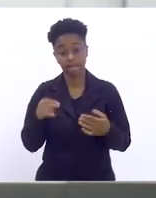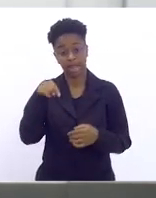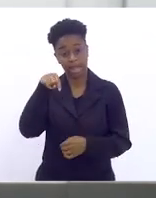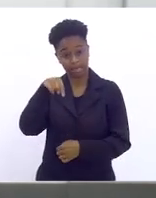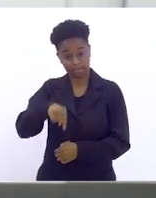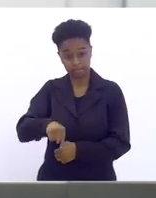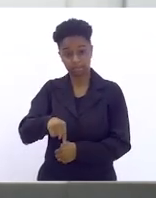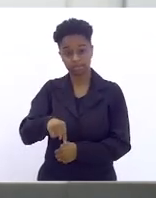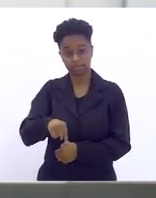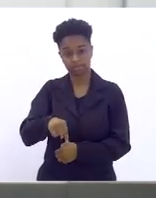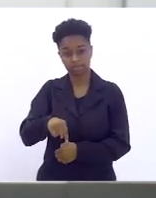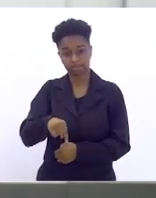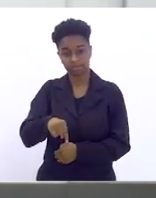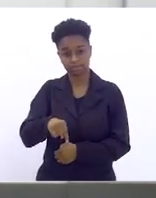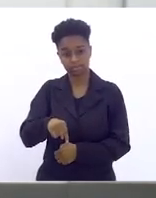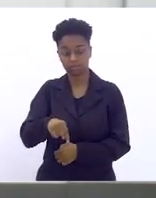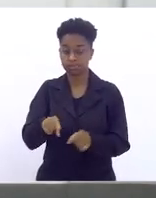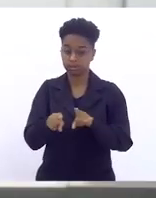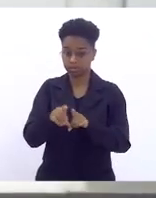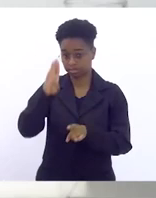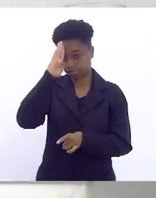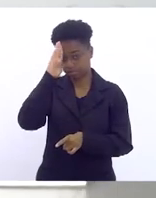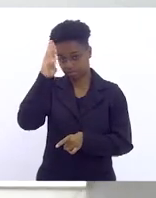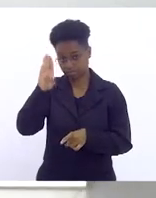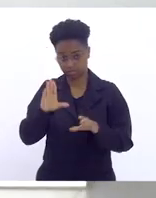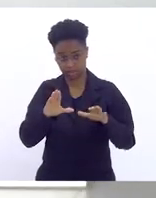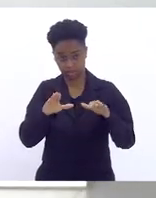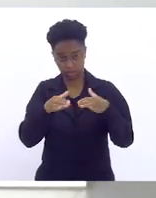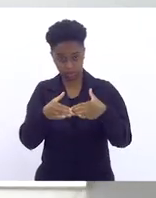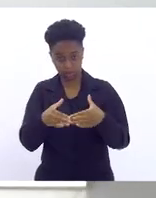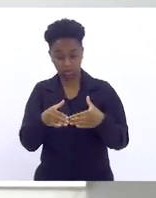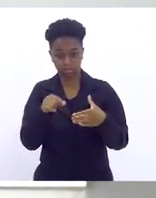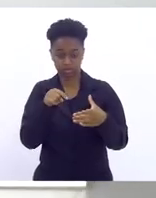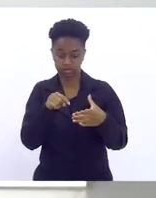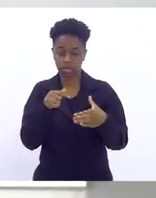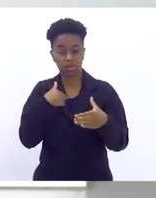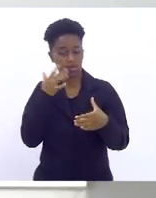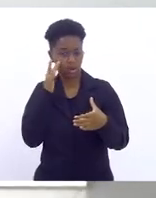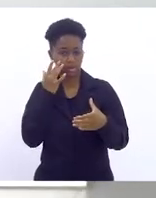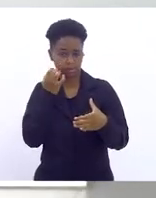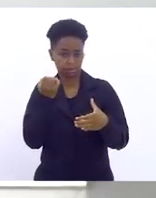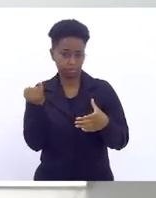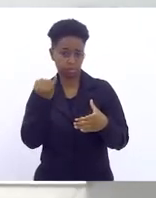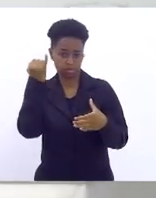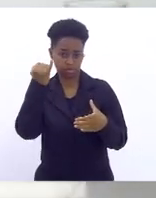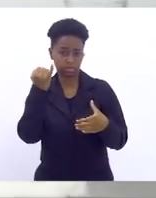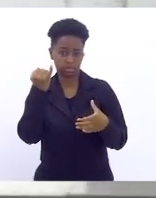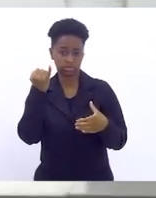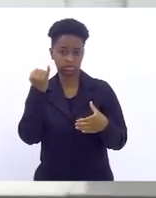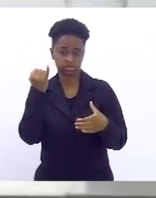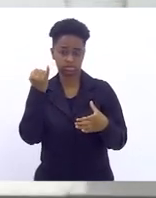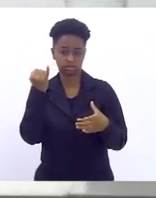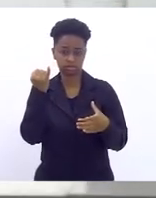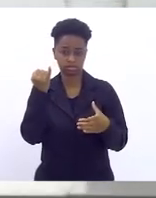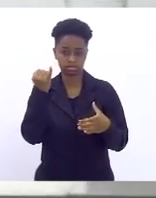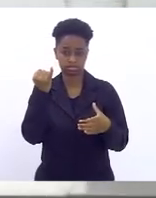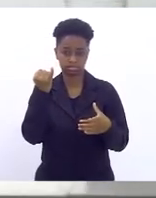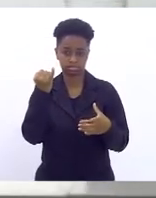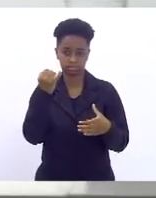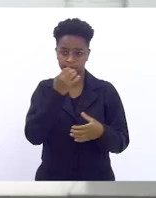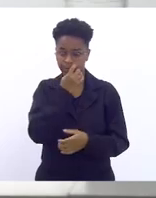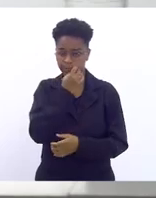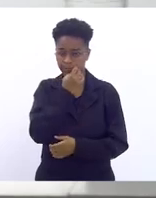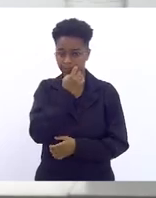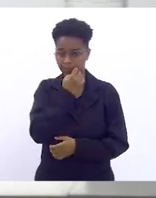casa e sobretudo essa comissão e é muito bom esse formato que o